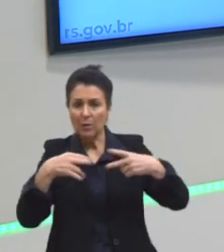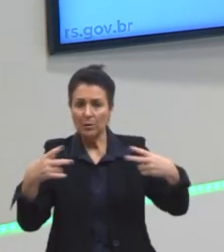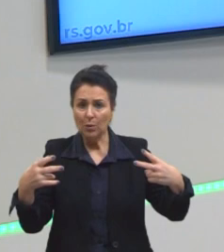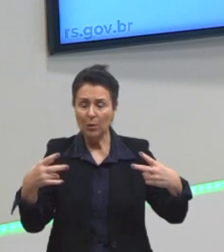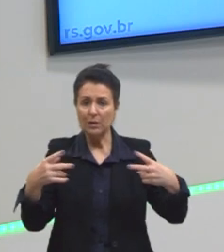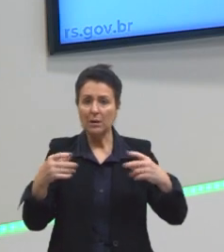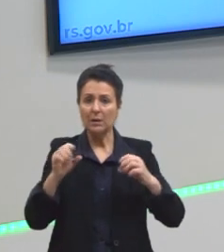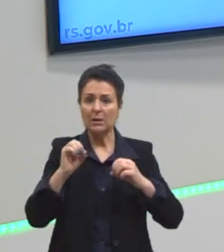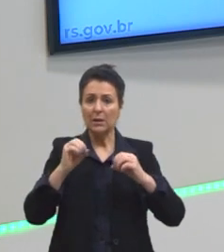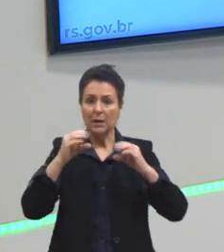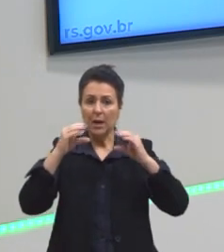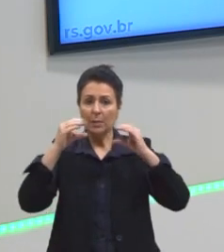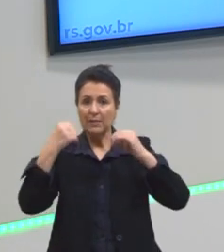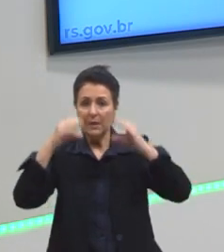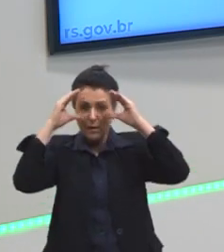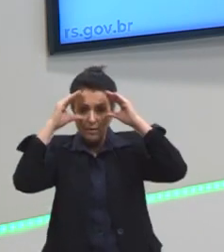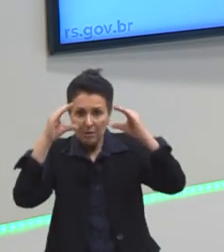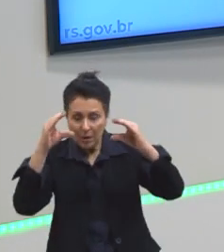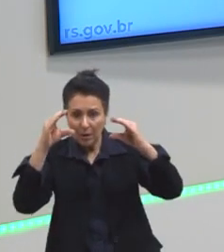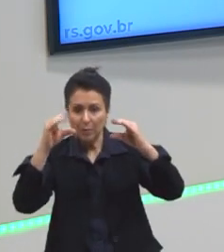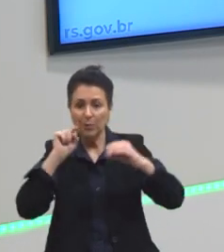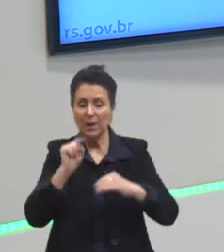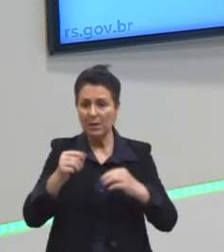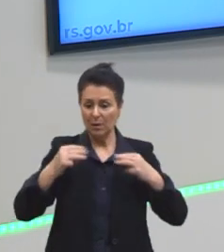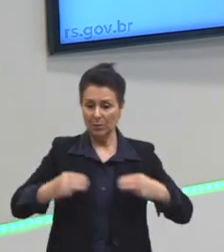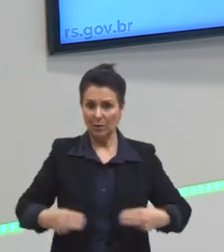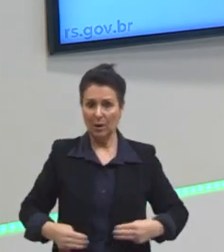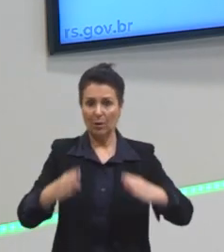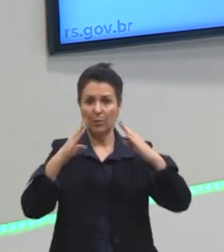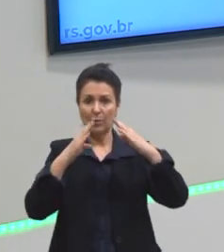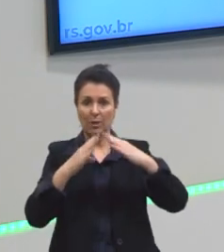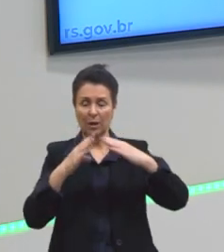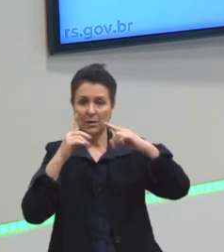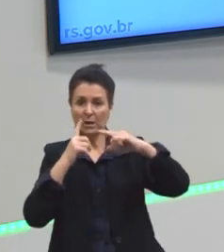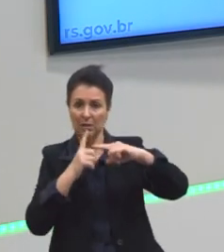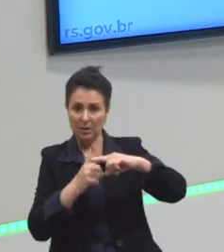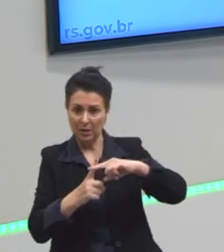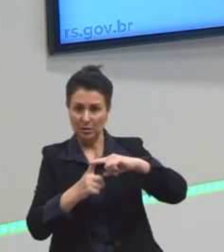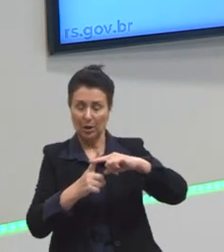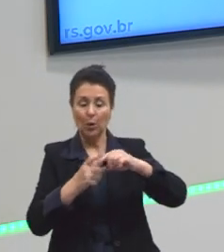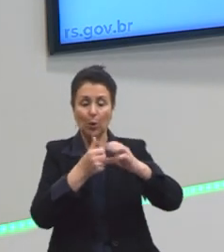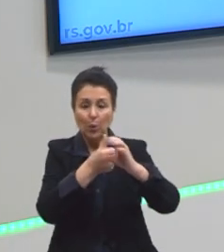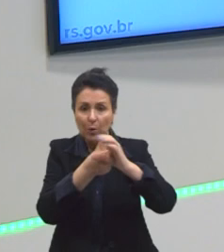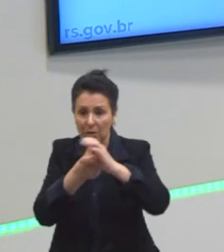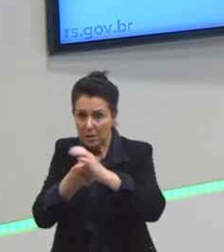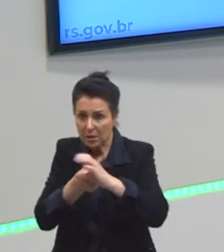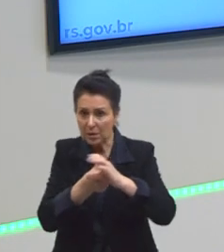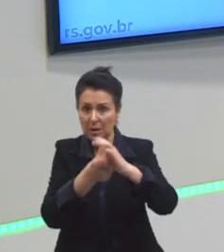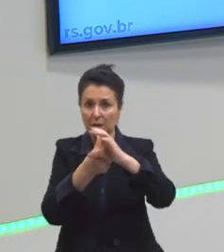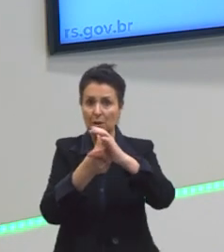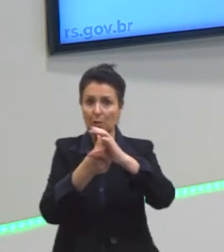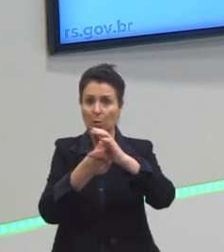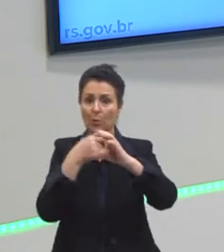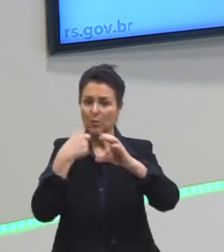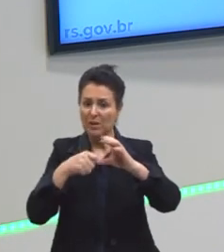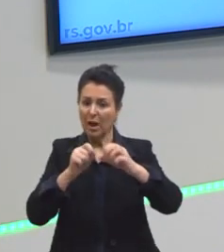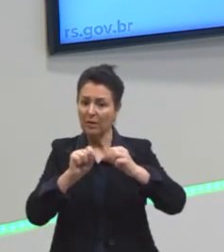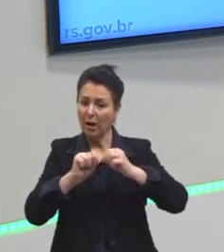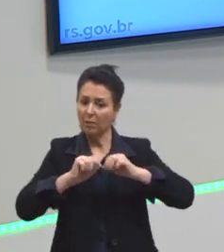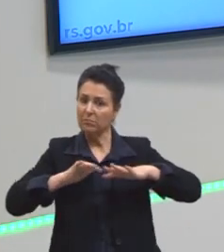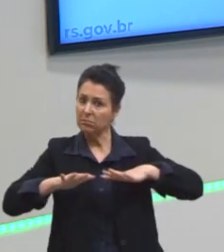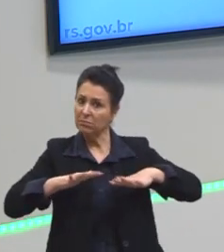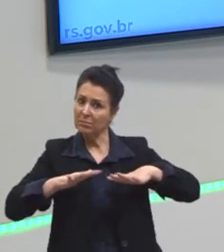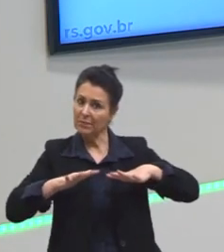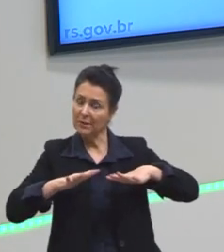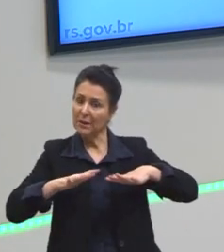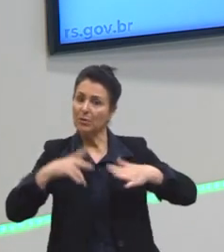obedecido é por essa moral e pela igreja então a moral do cristianismo deveria entrar em ação e isso acontece